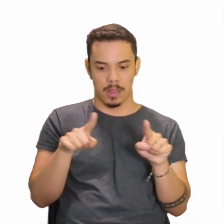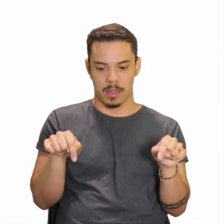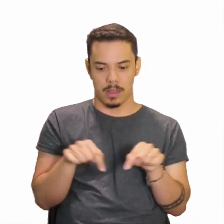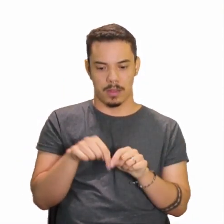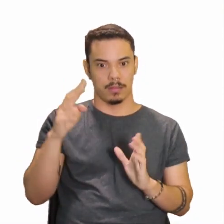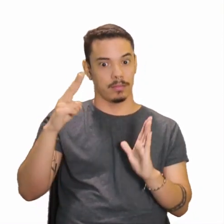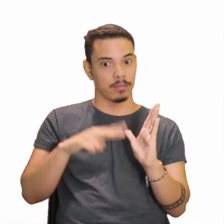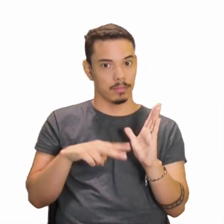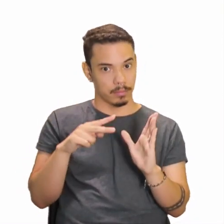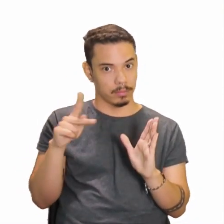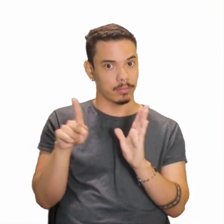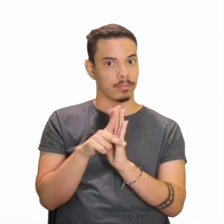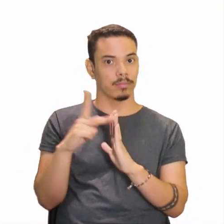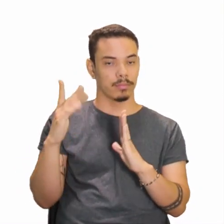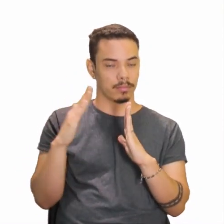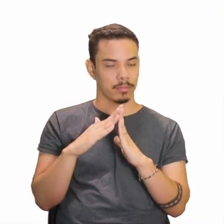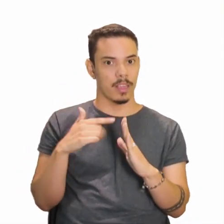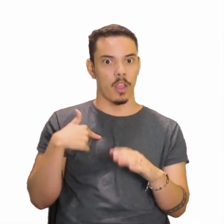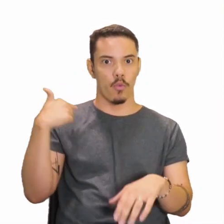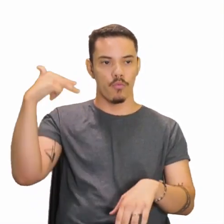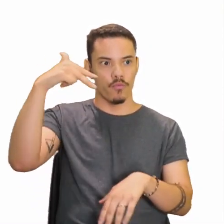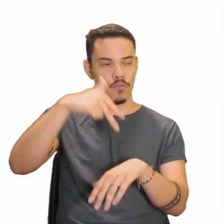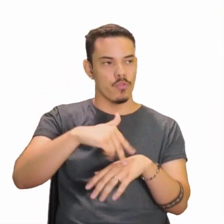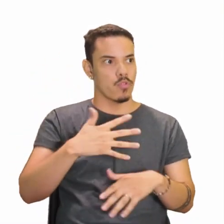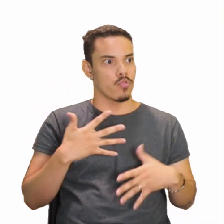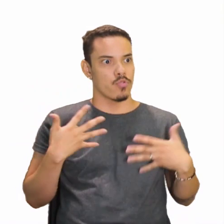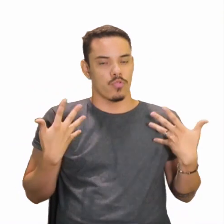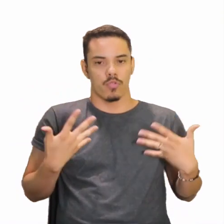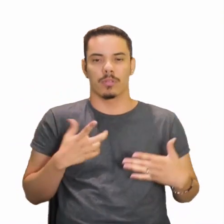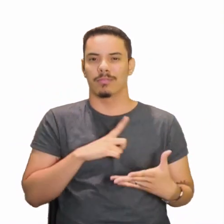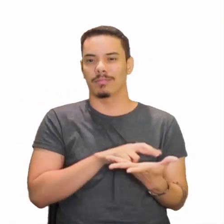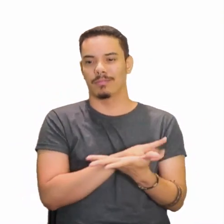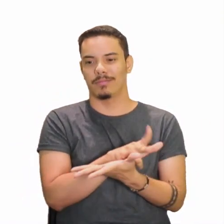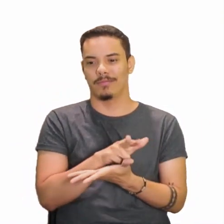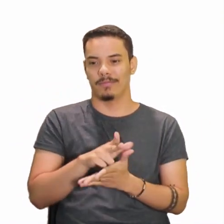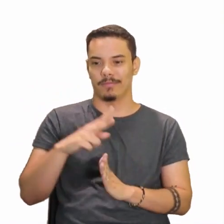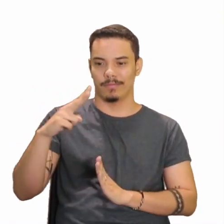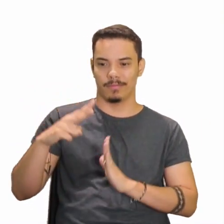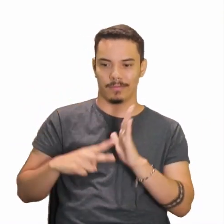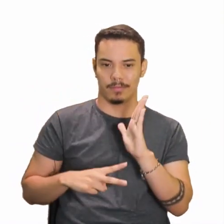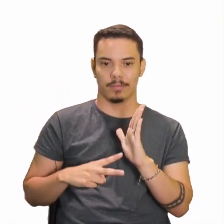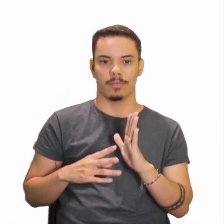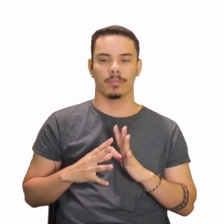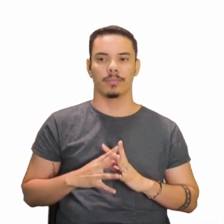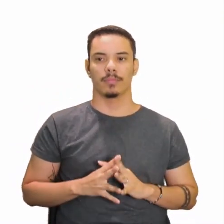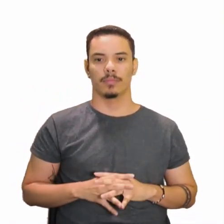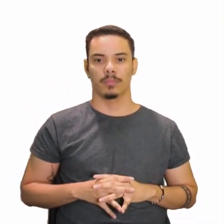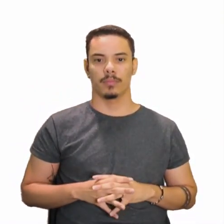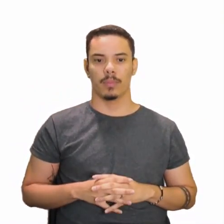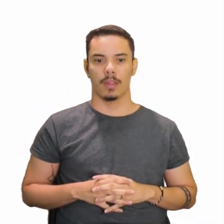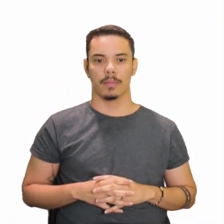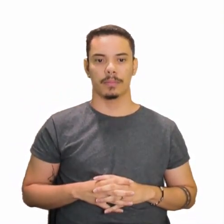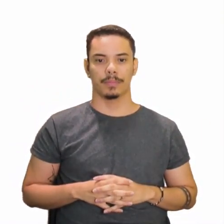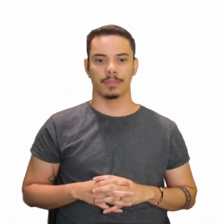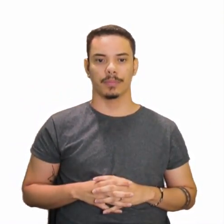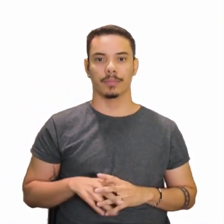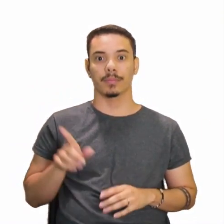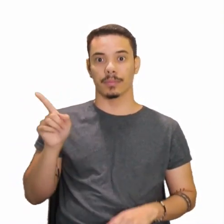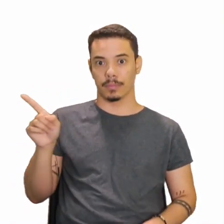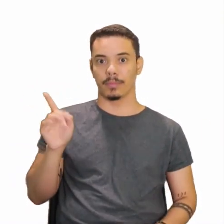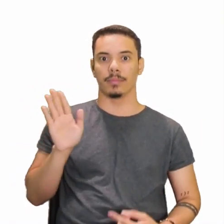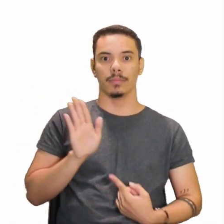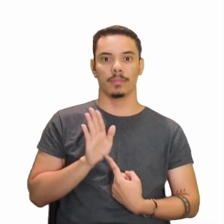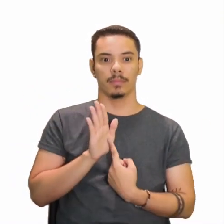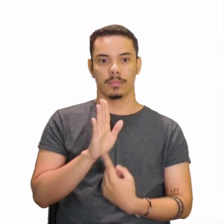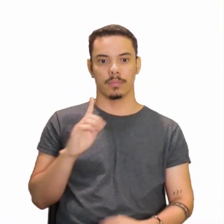nossa estudante. Realmente ela tem várias leituras, vários livros e ela mostrou,